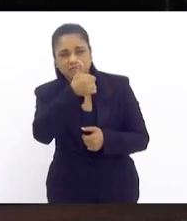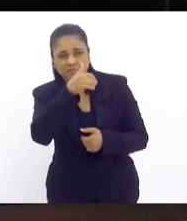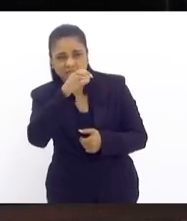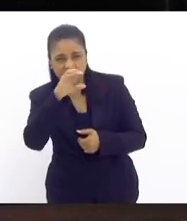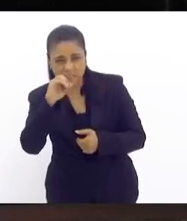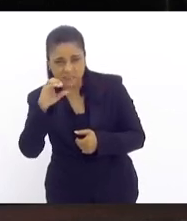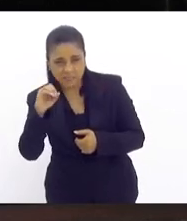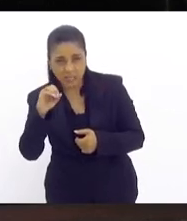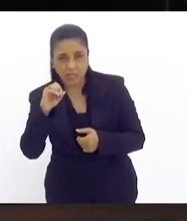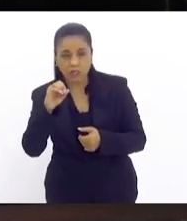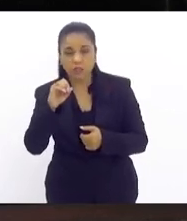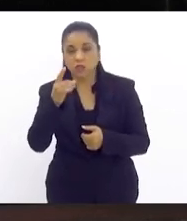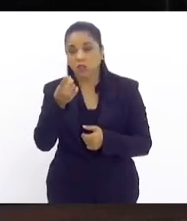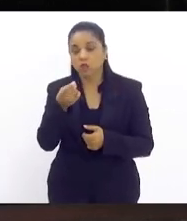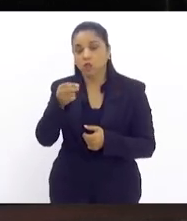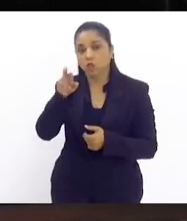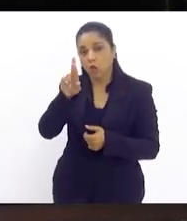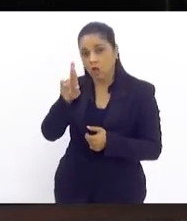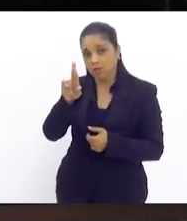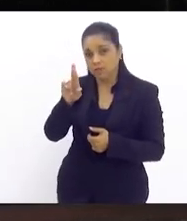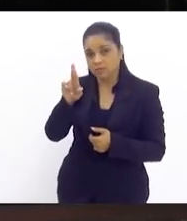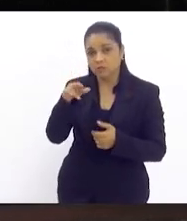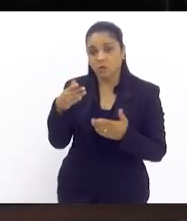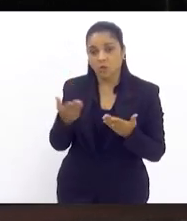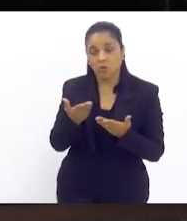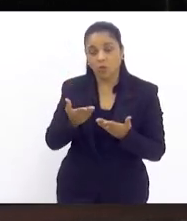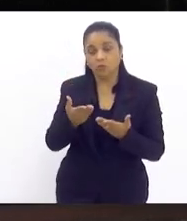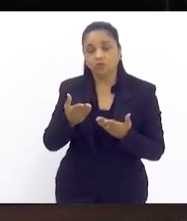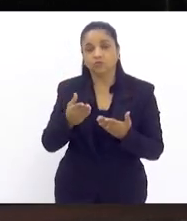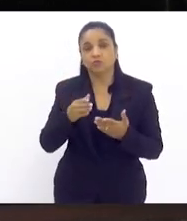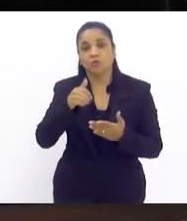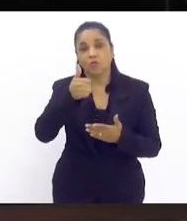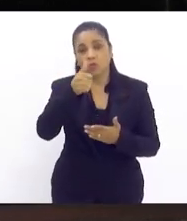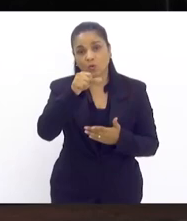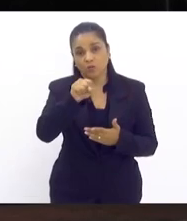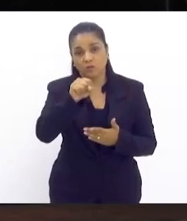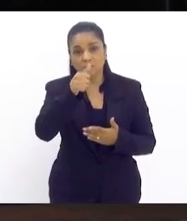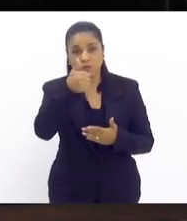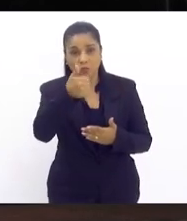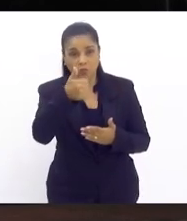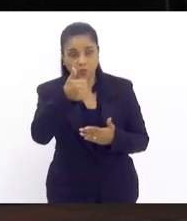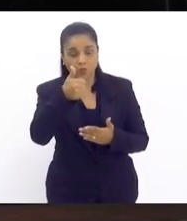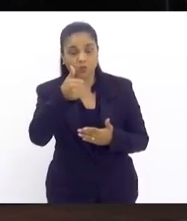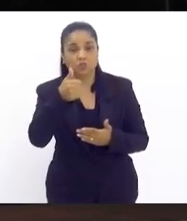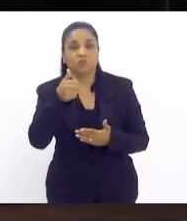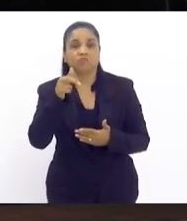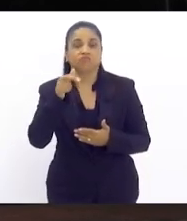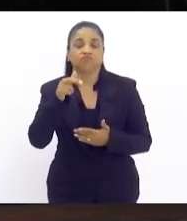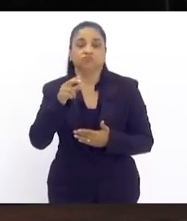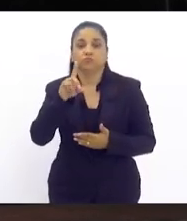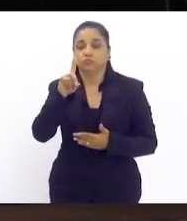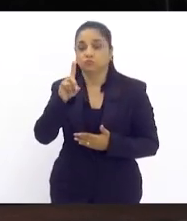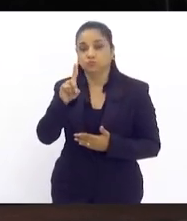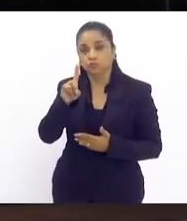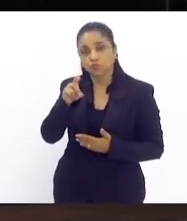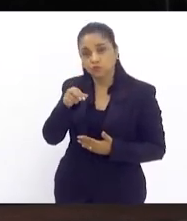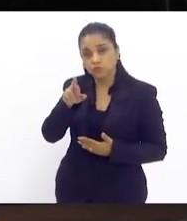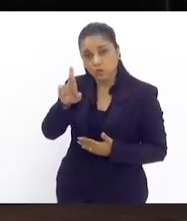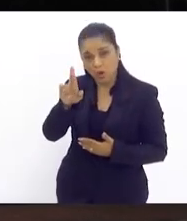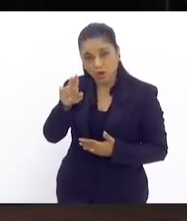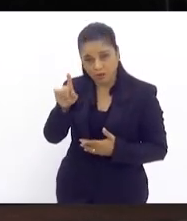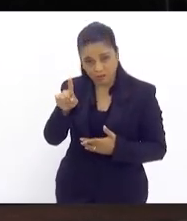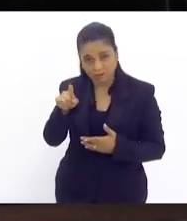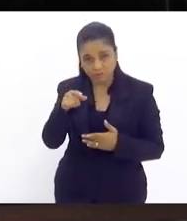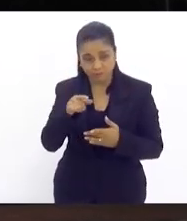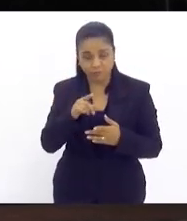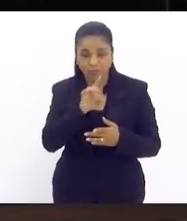barril, hoje a previsão é de 81 dólares por barril. O impacto, né, do câmbio, e aí a